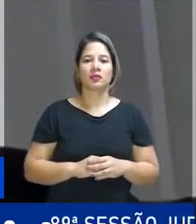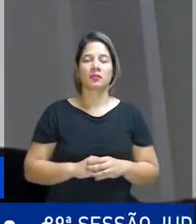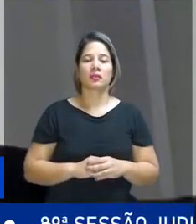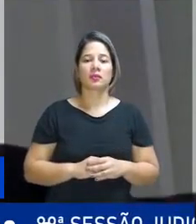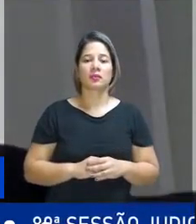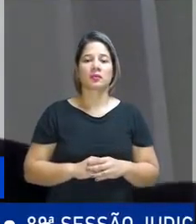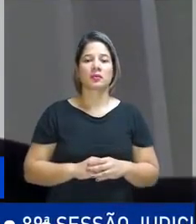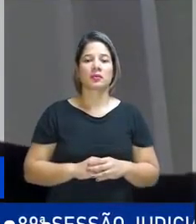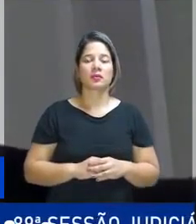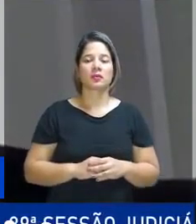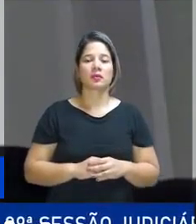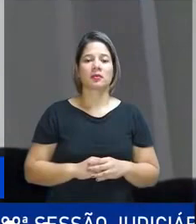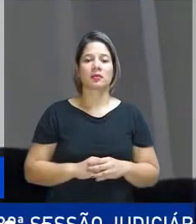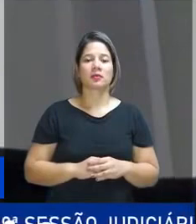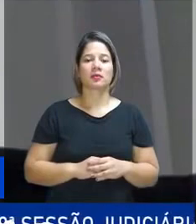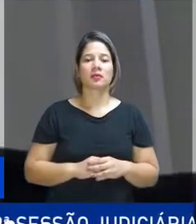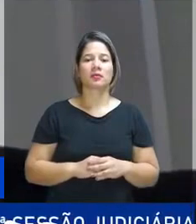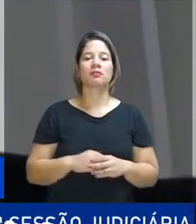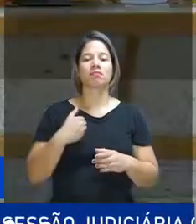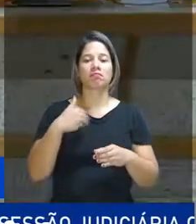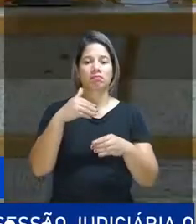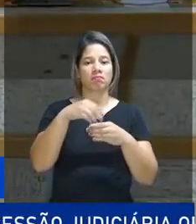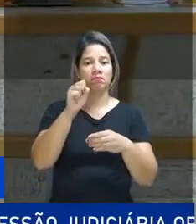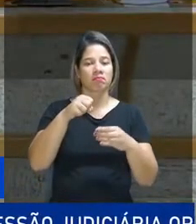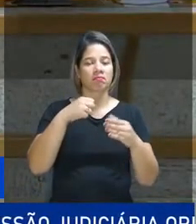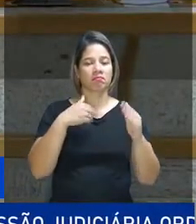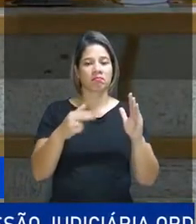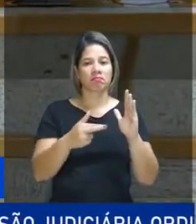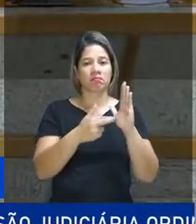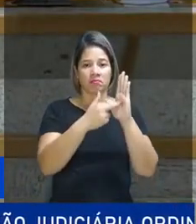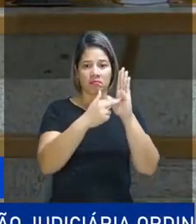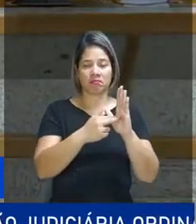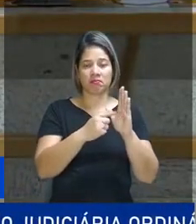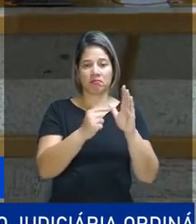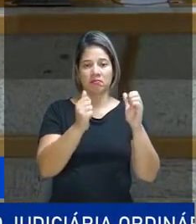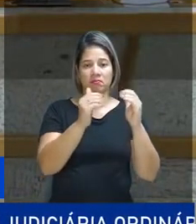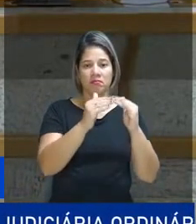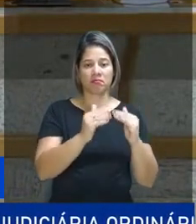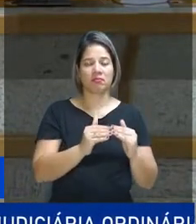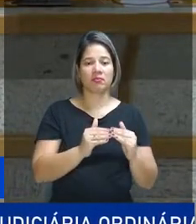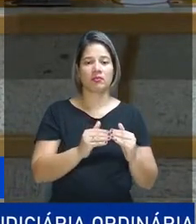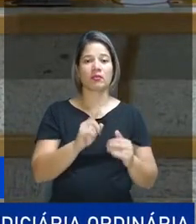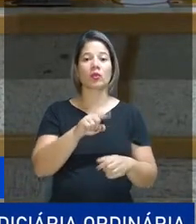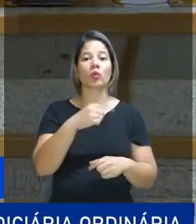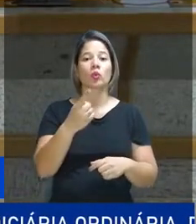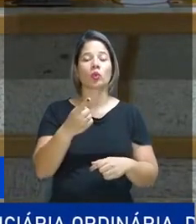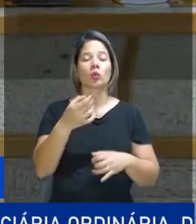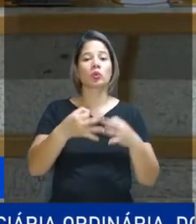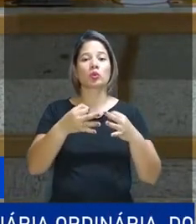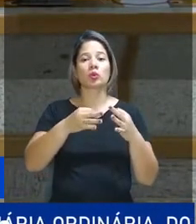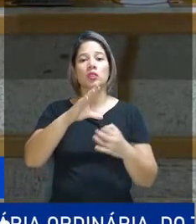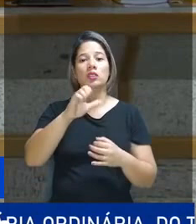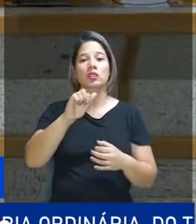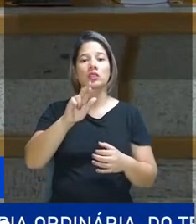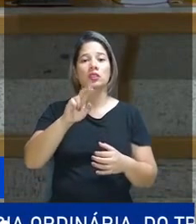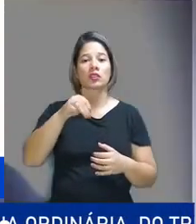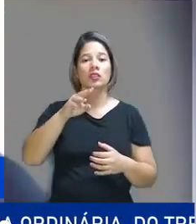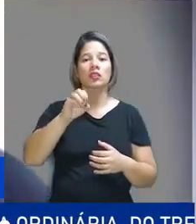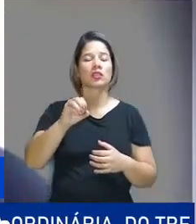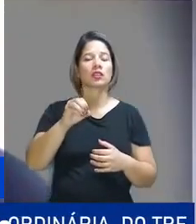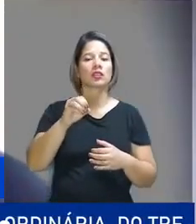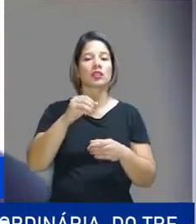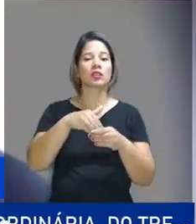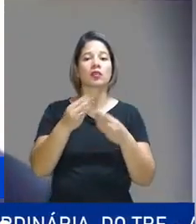de apreciação de contas. É como eu voto, senhor presidente. Perfeito. Com o voto, a juiz Carmo Antônio. Senhor